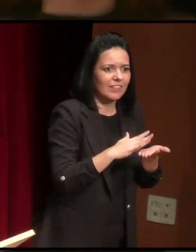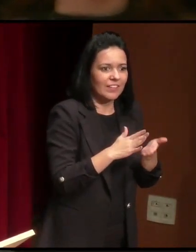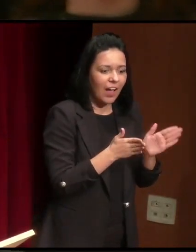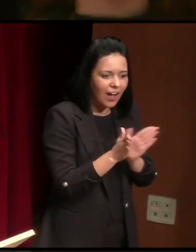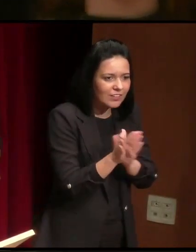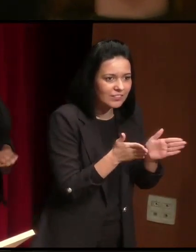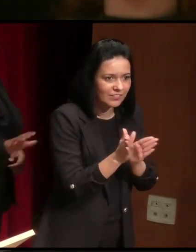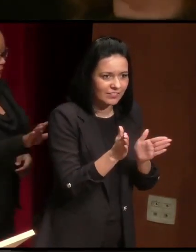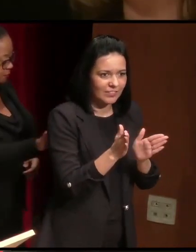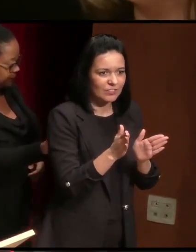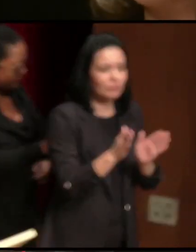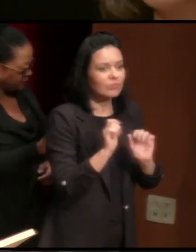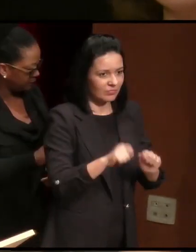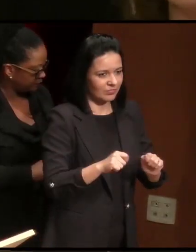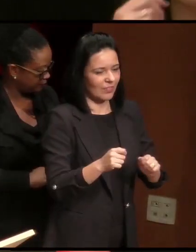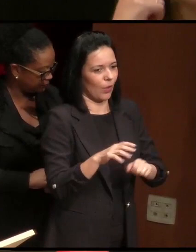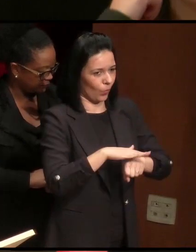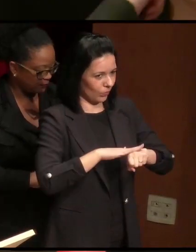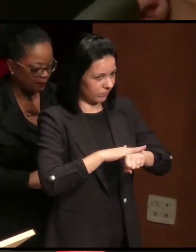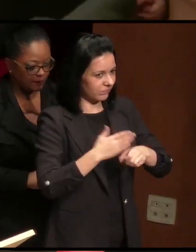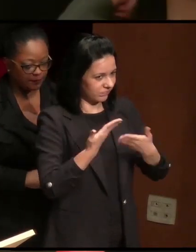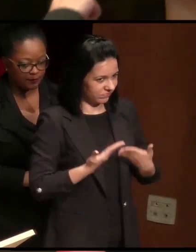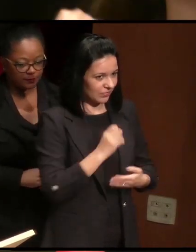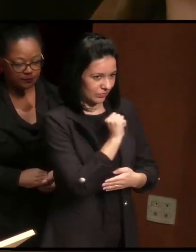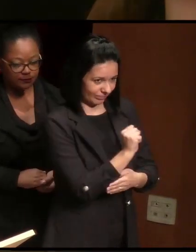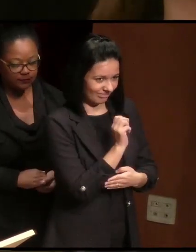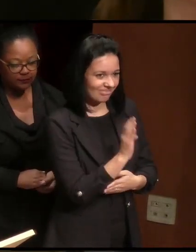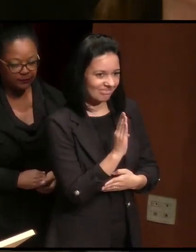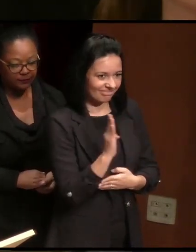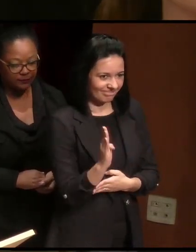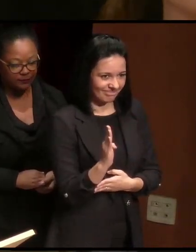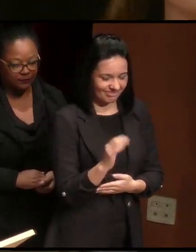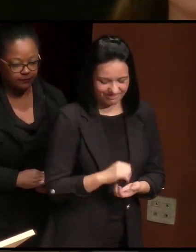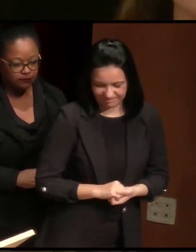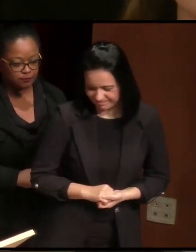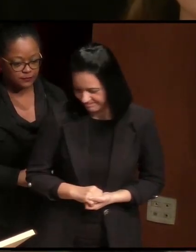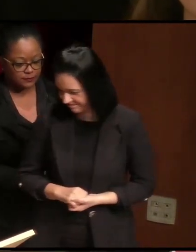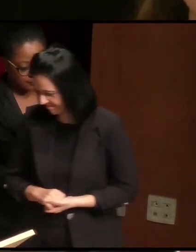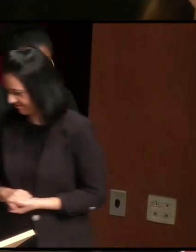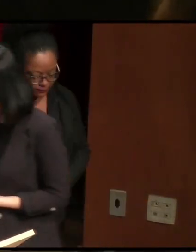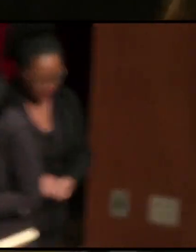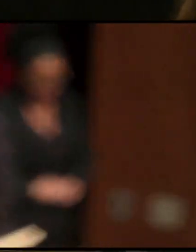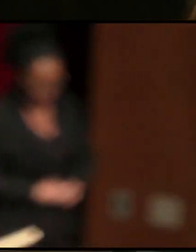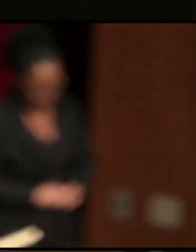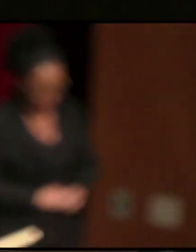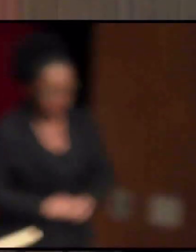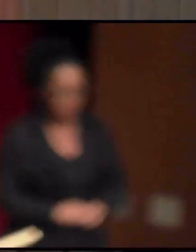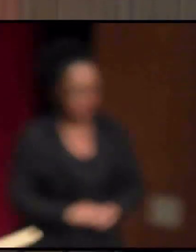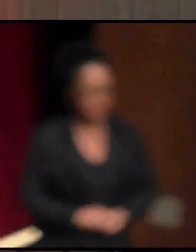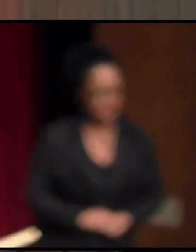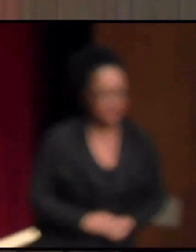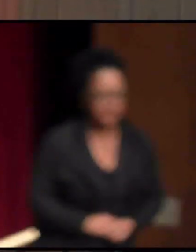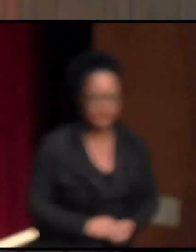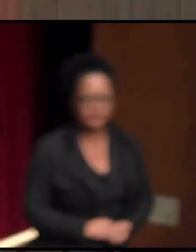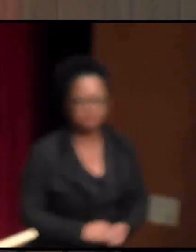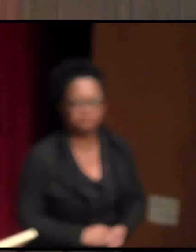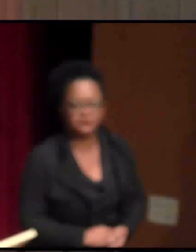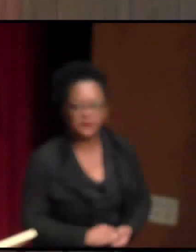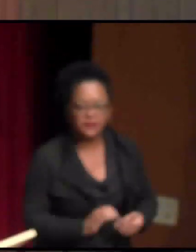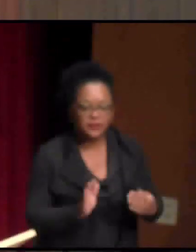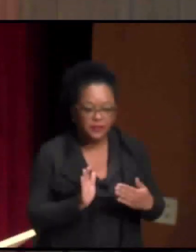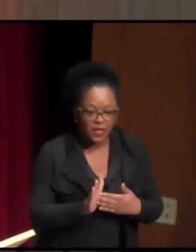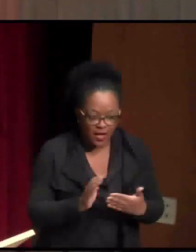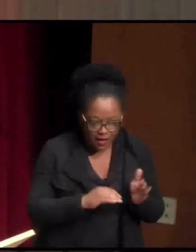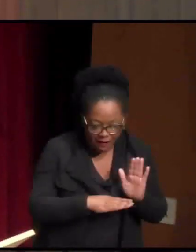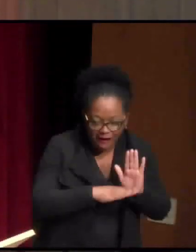acessíveis, pode procurar a gente, que a SBB está à disposição. Só para contar, né, Adriana? Por favor, isso, professor. Ajuda